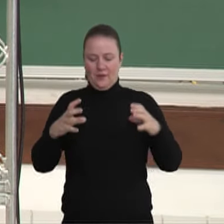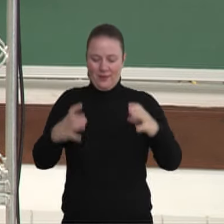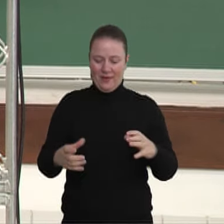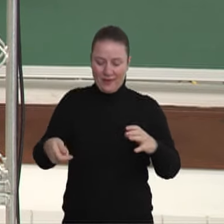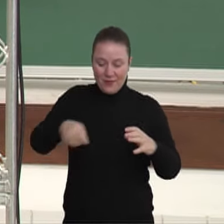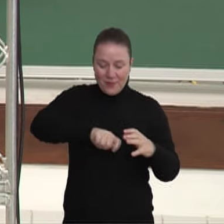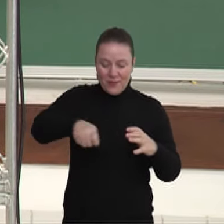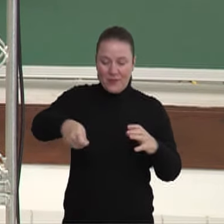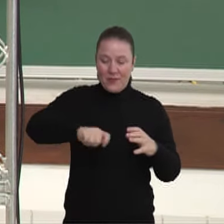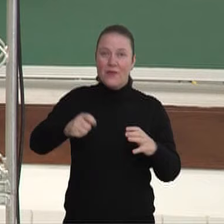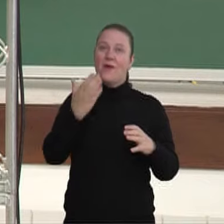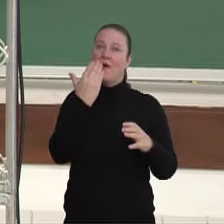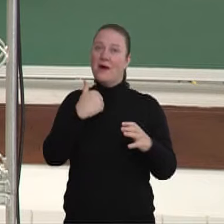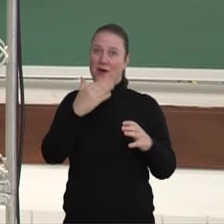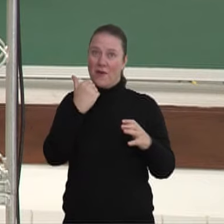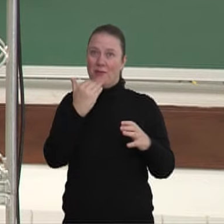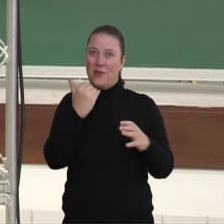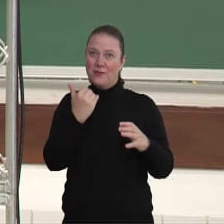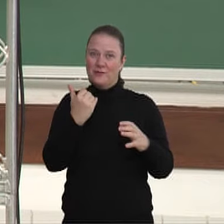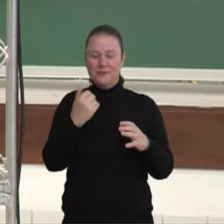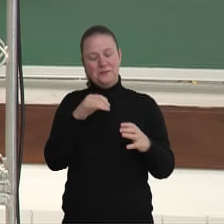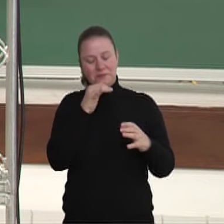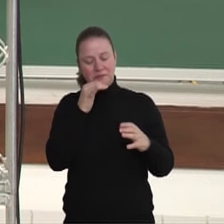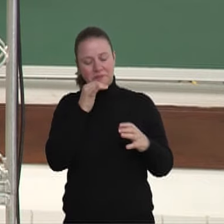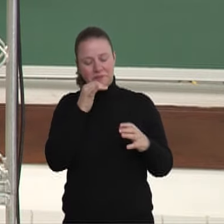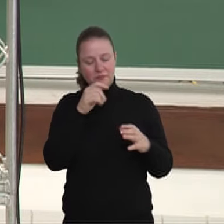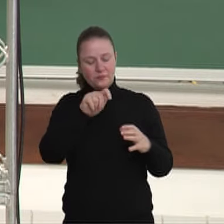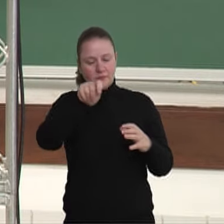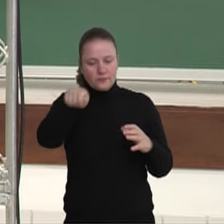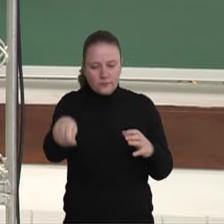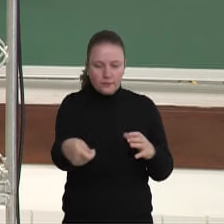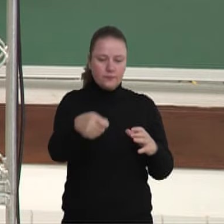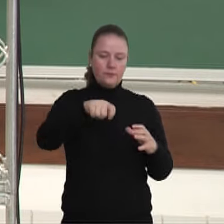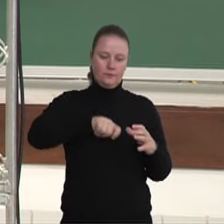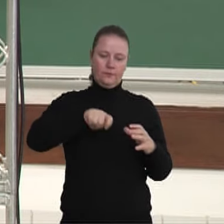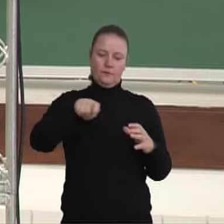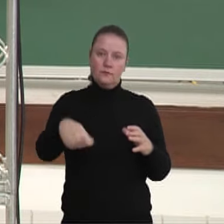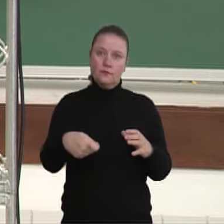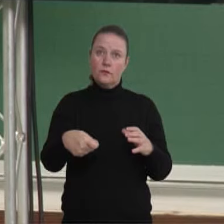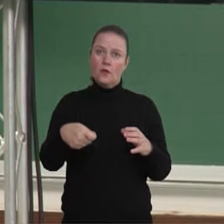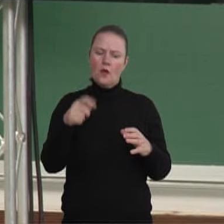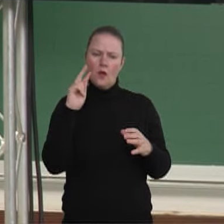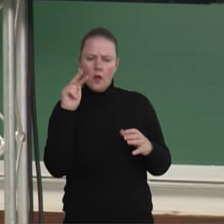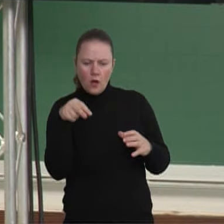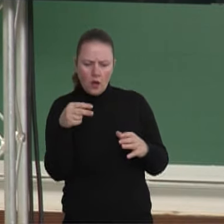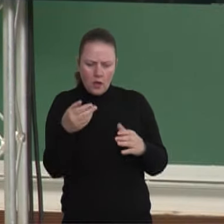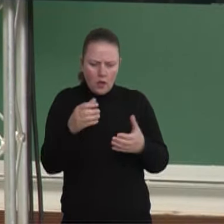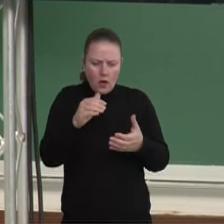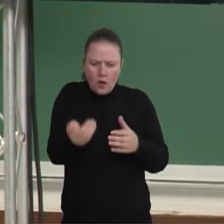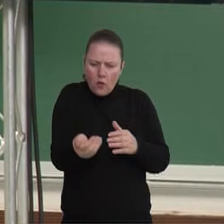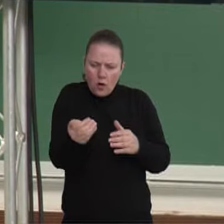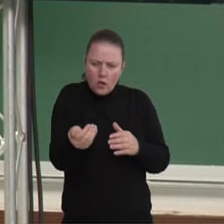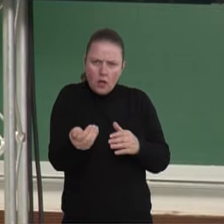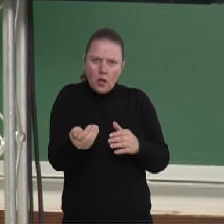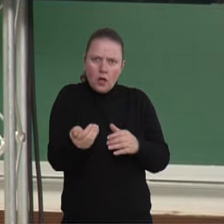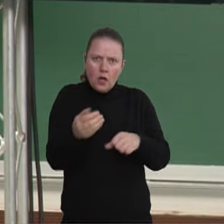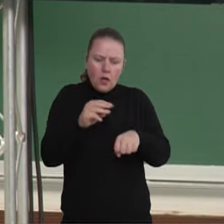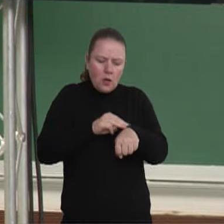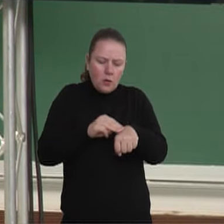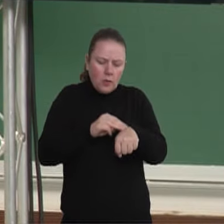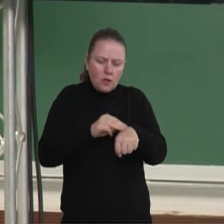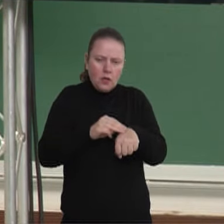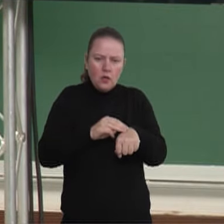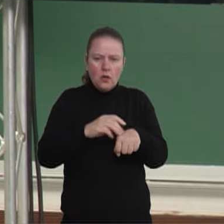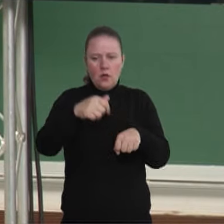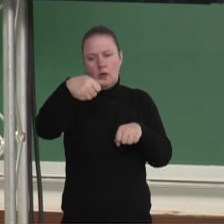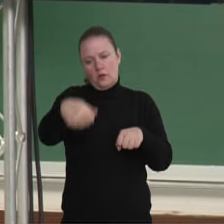vai pegar a espumadeira, por exemplo, o que acontece? Você tem que ela é de metal e você deixa ela na panela e você vai para o banheiro